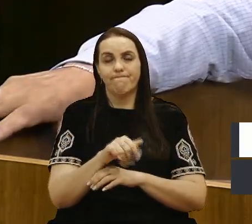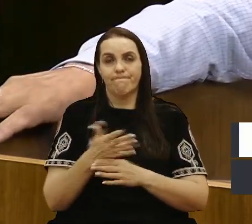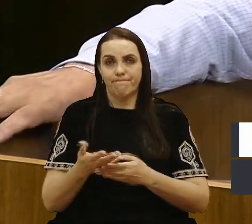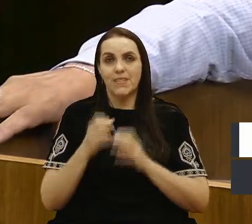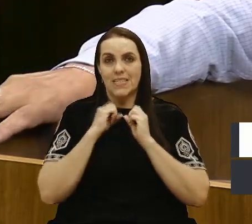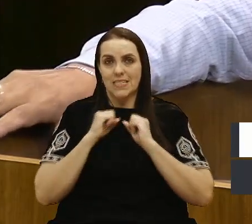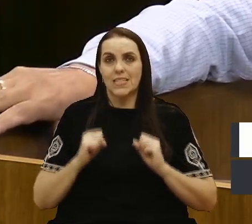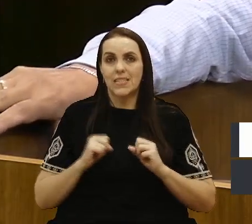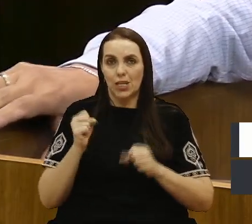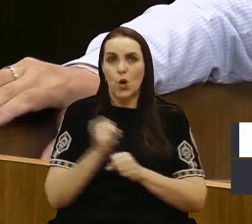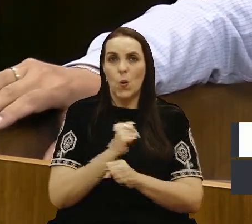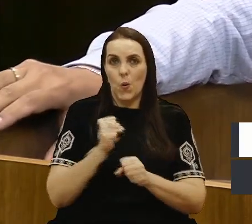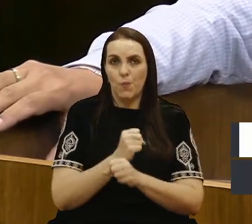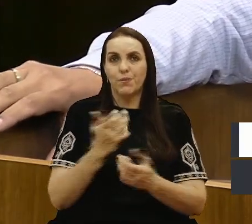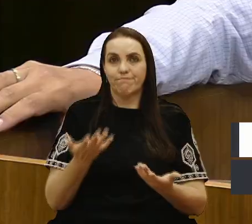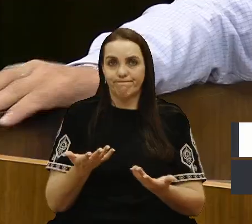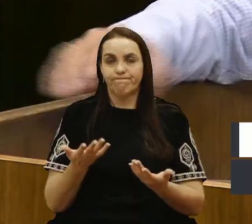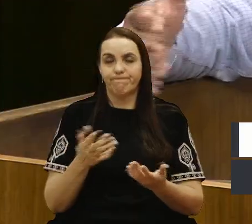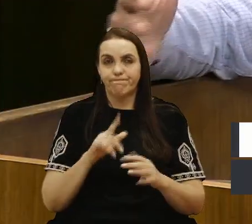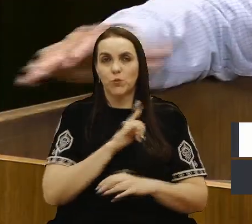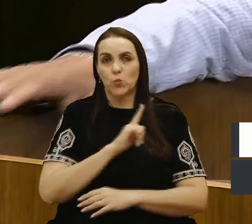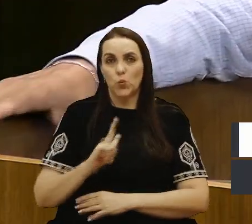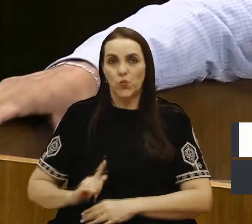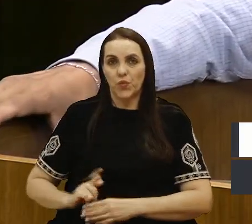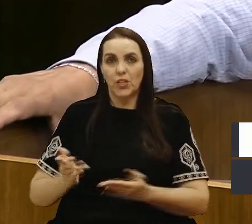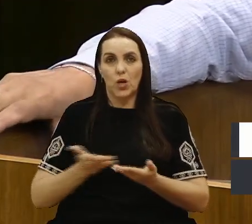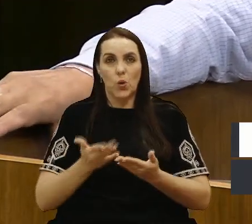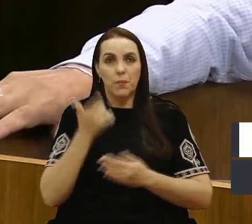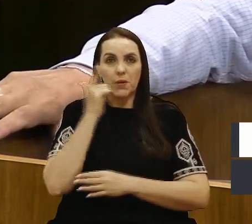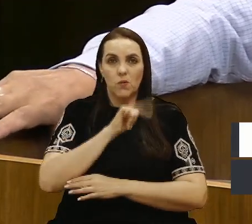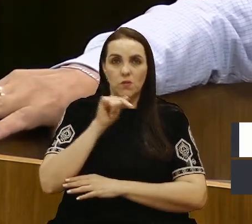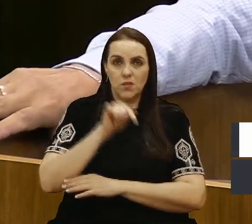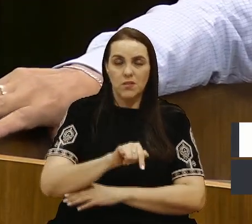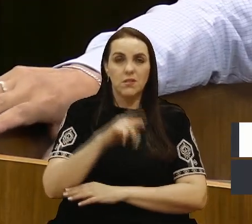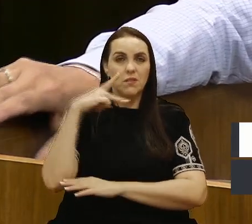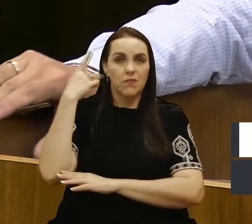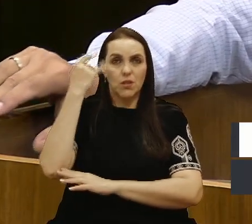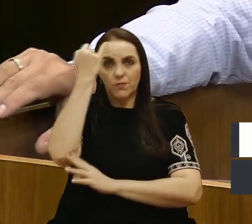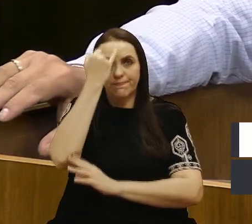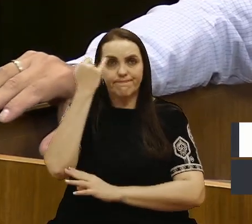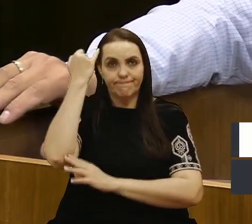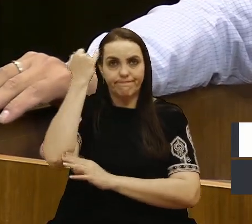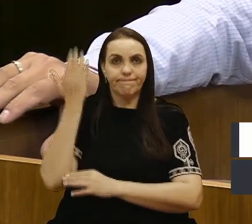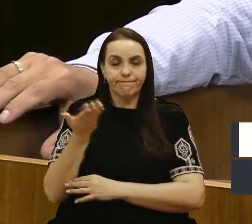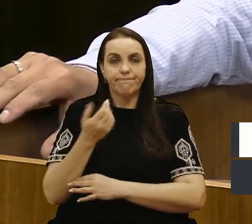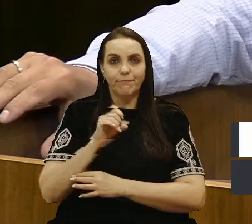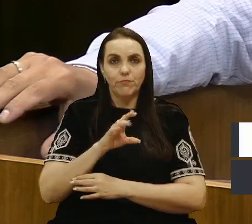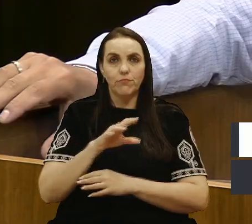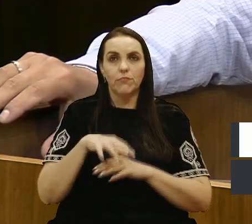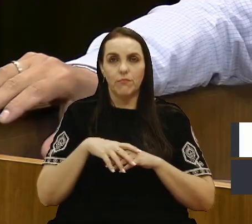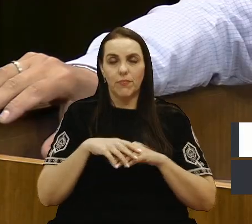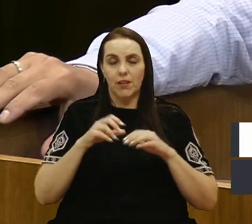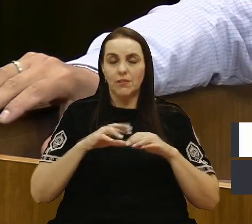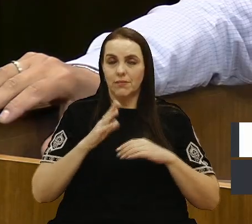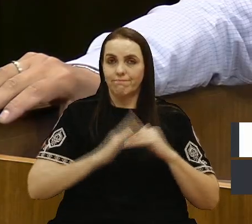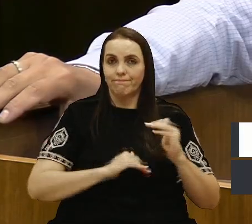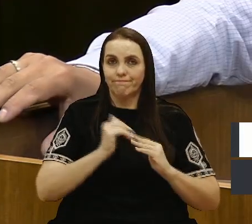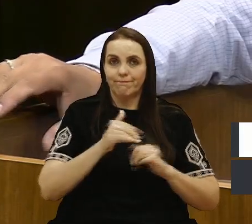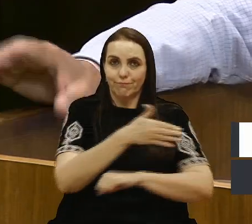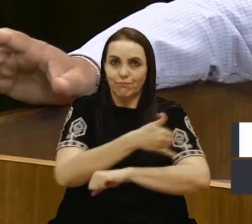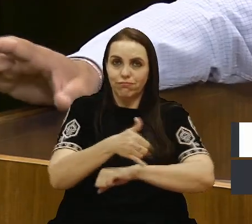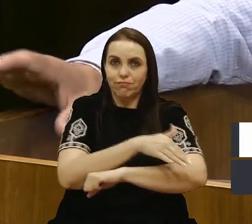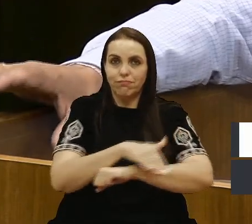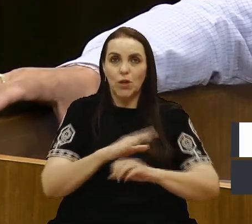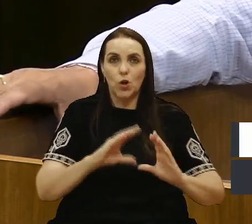de Obras do nosso governo aí para que a gente consiga, vereador Zé D'Ambrosio, além do calçamento comunitário, a gente ter um